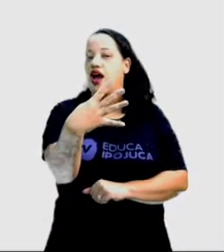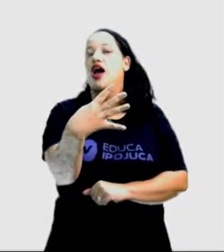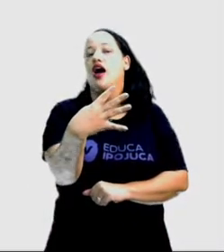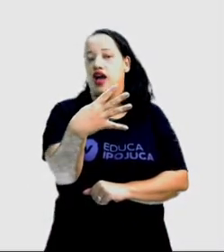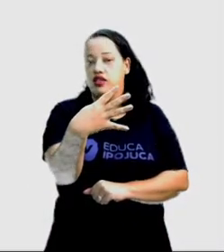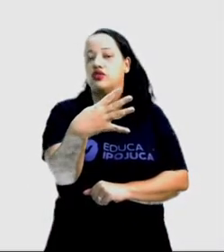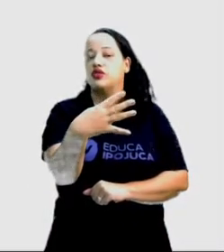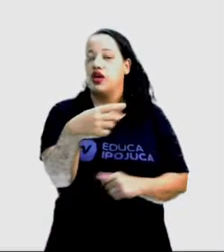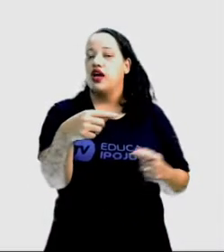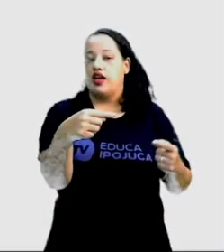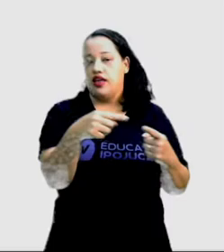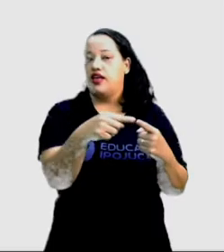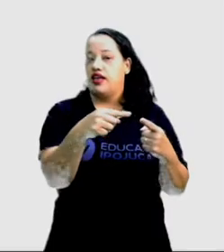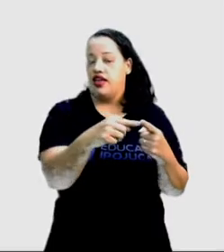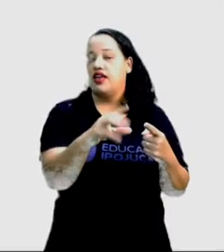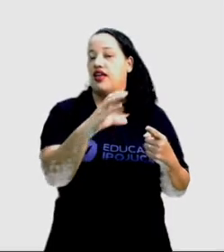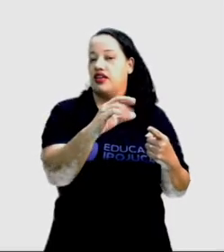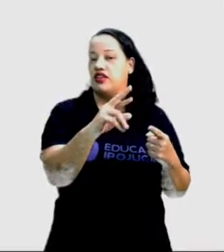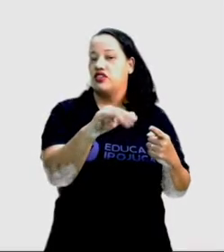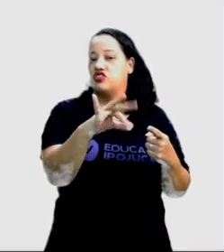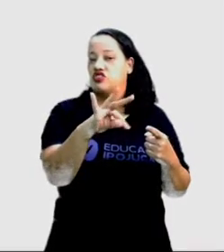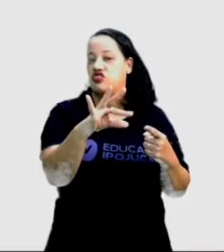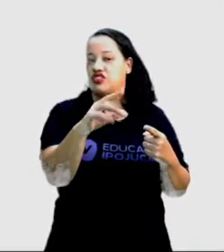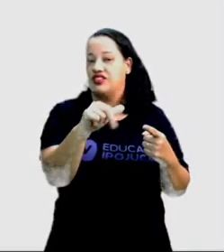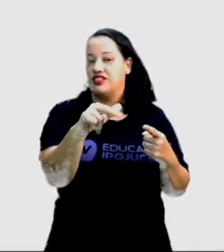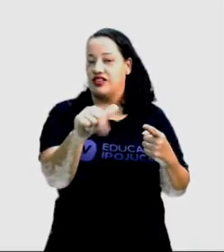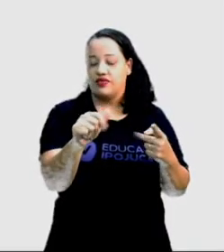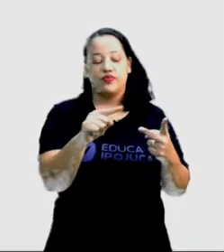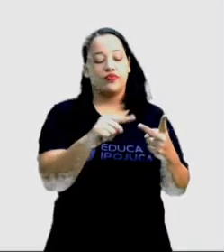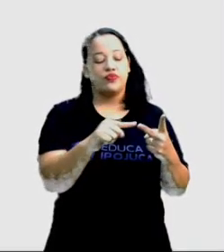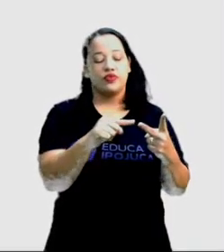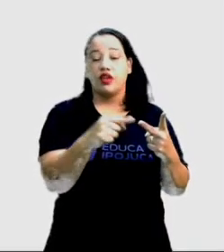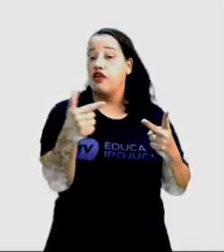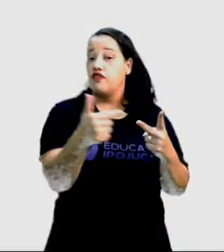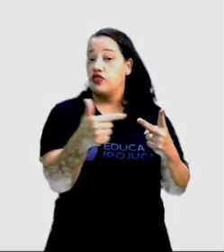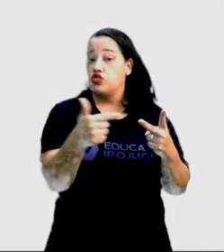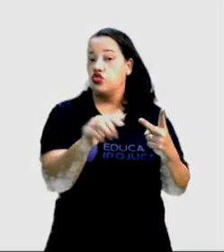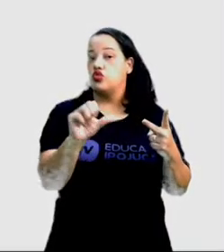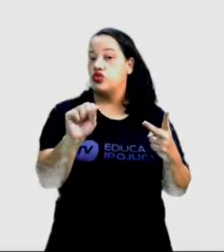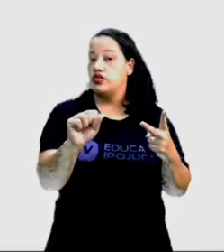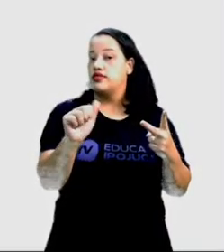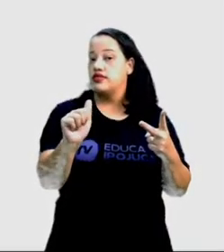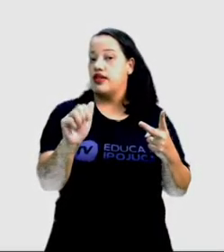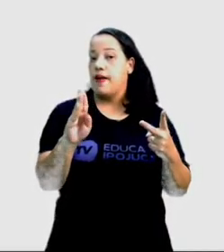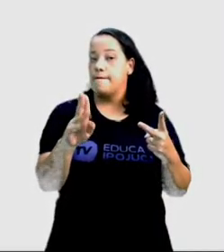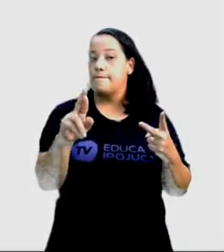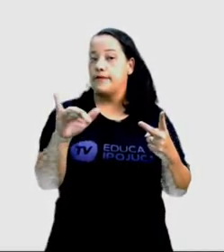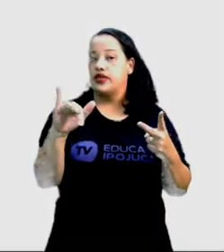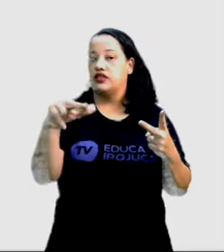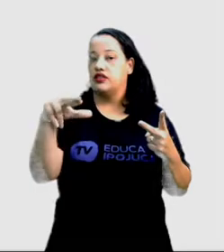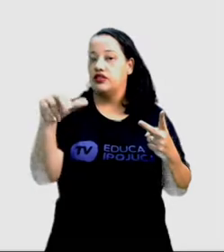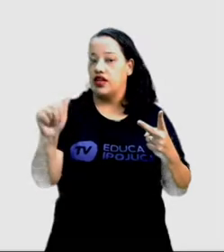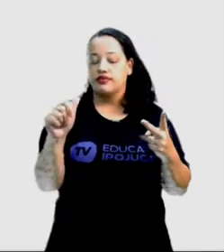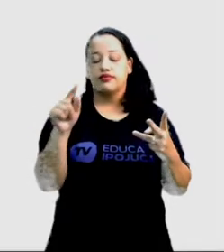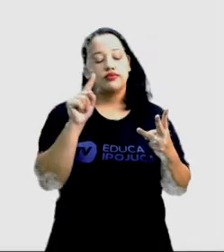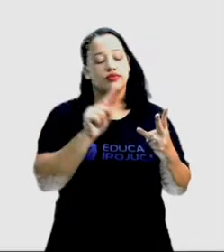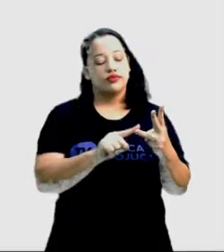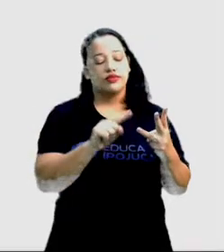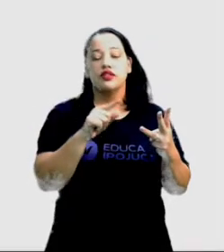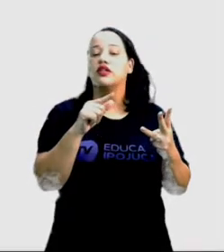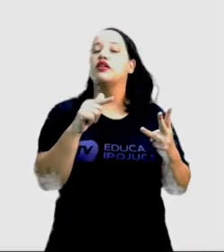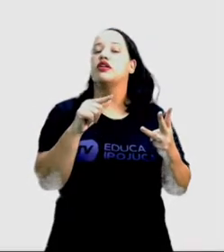Cristina cortou, 22 que Sabrina cortou e 24 os que